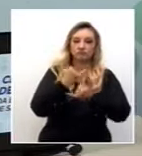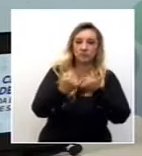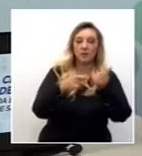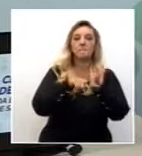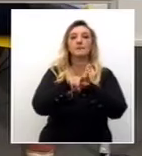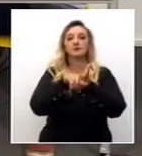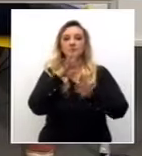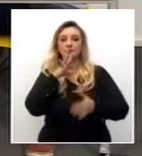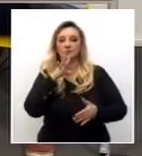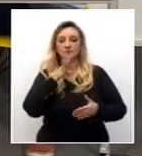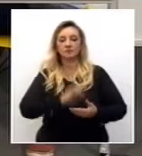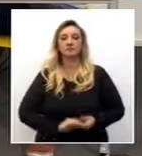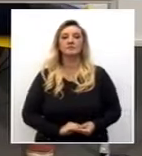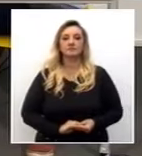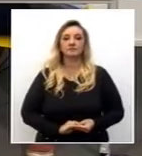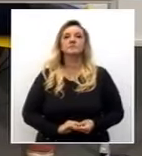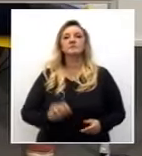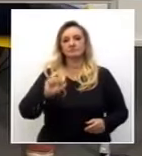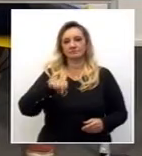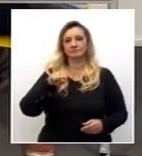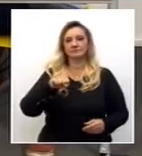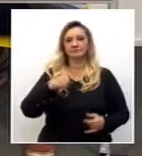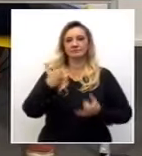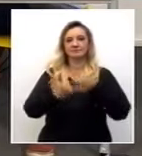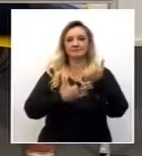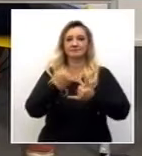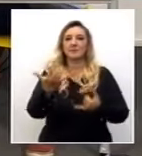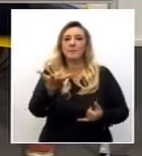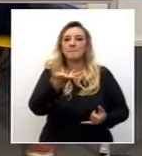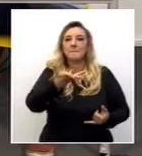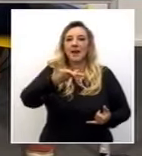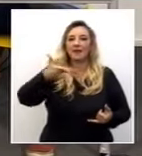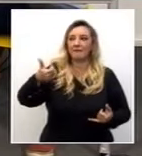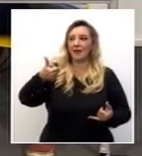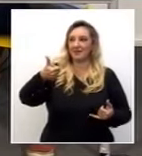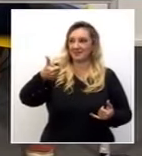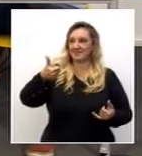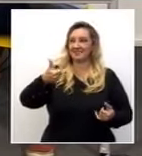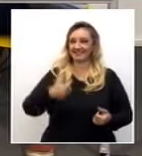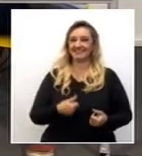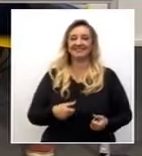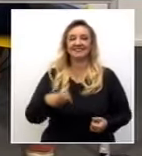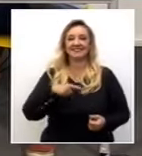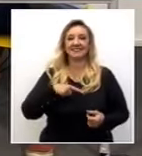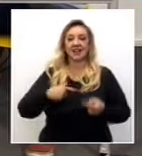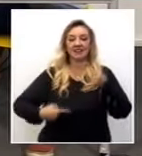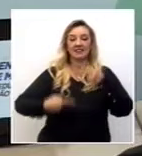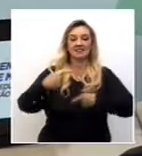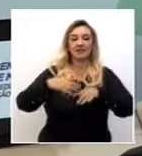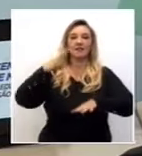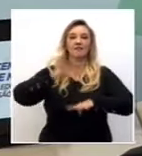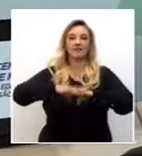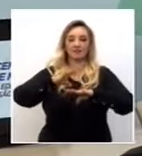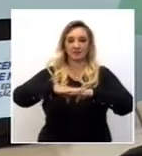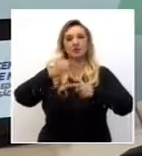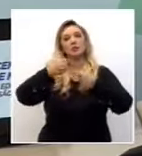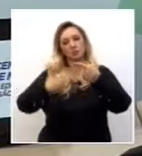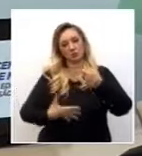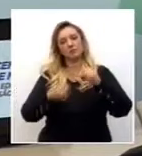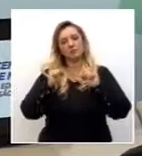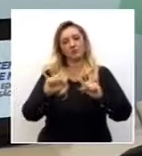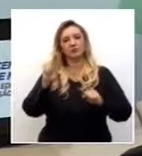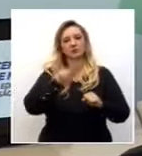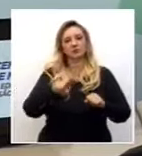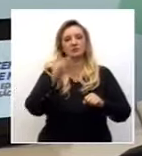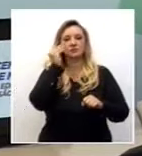né, Bruno? Sim, sim, os jogos são maravilhosos, eu gosto muito. A professora Cláudia, desafios matemáticos. O Google pode ser utilizado, né?